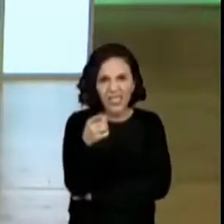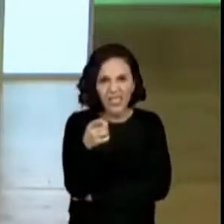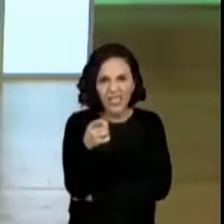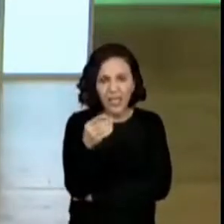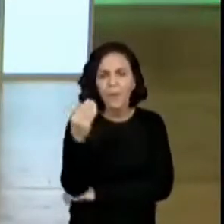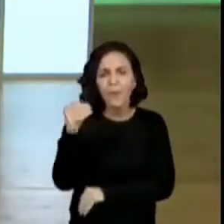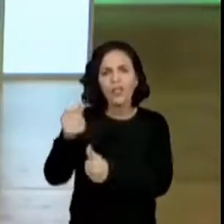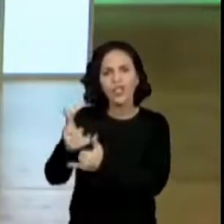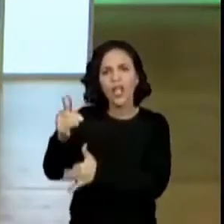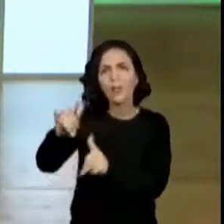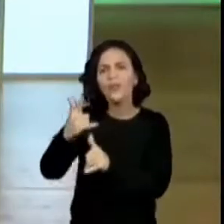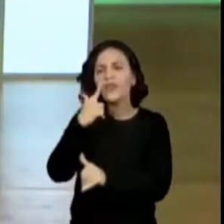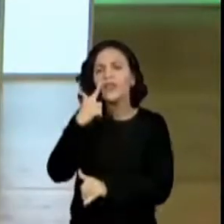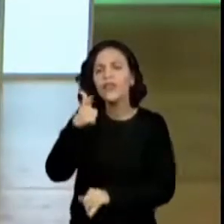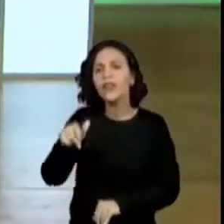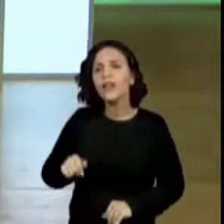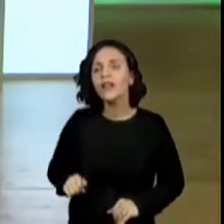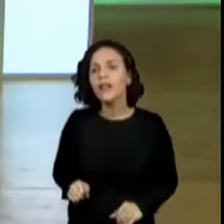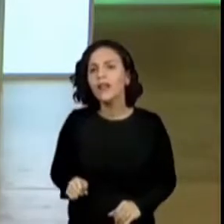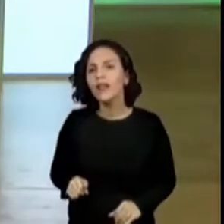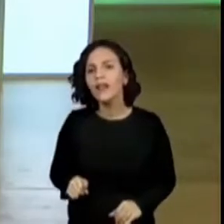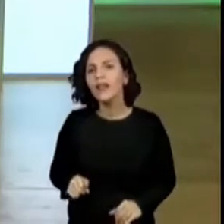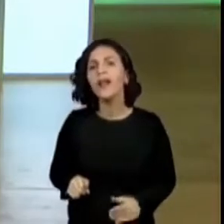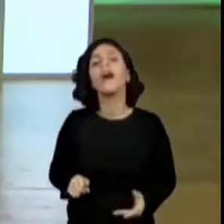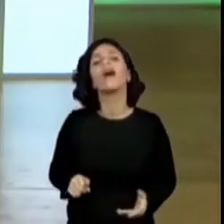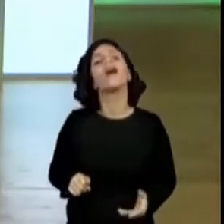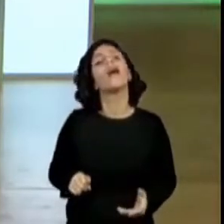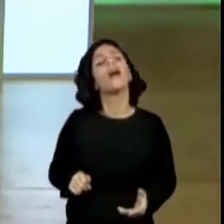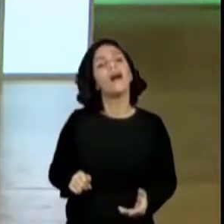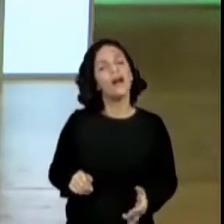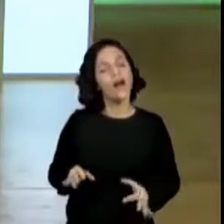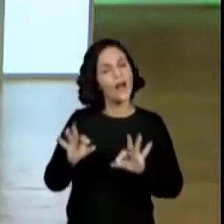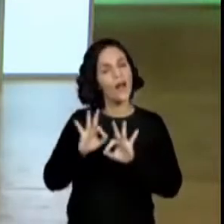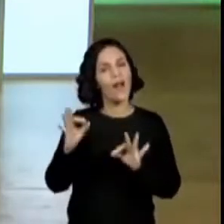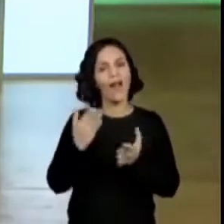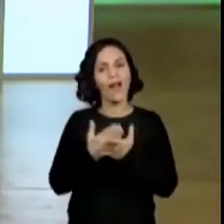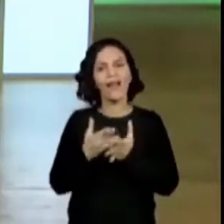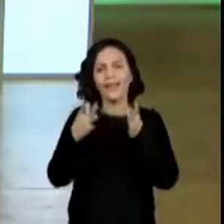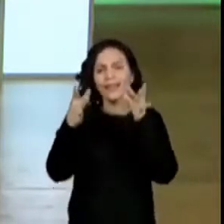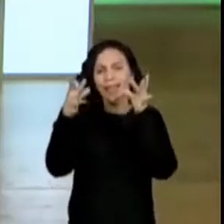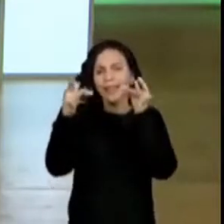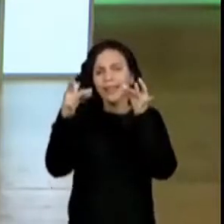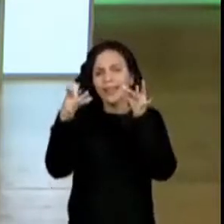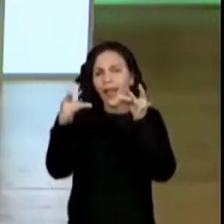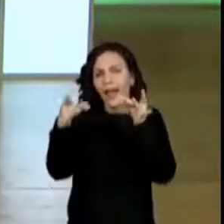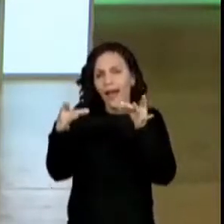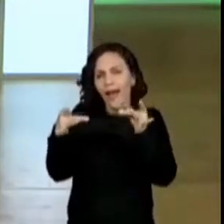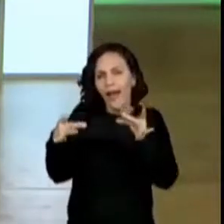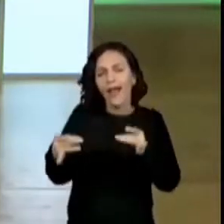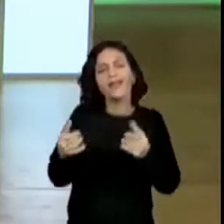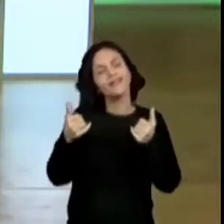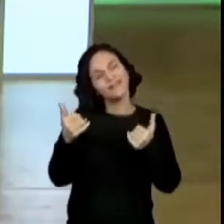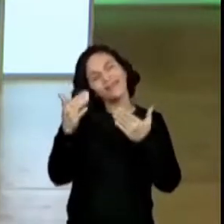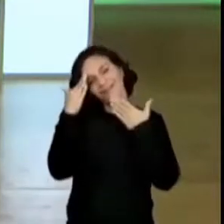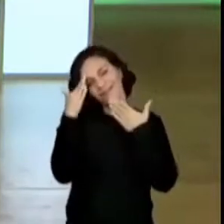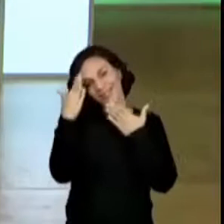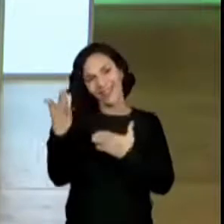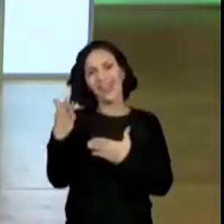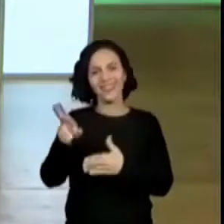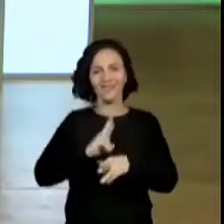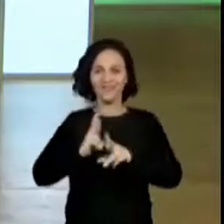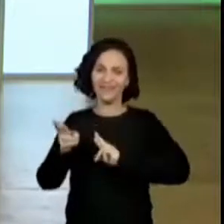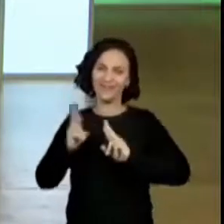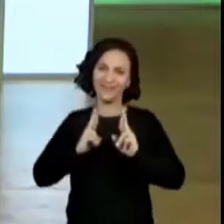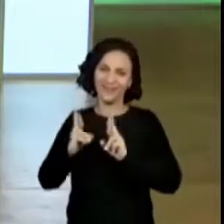no chat. Estão colocando lá, excelente aula. A gente está indo detalhe por detalhe mesmo. Obrigada, é isso que a gente queria aí, não